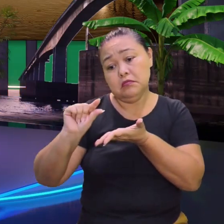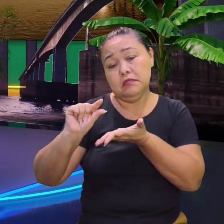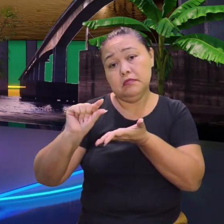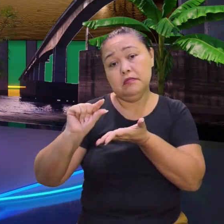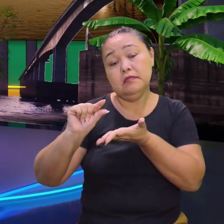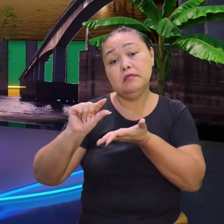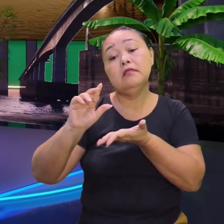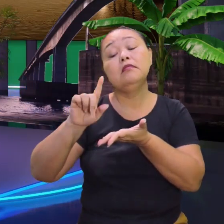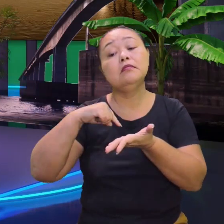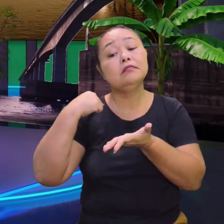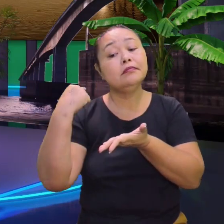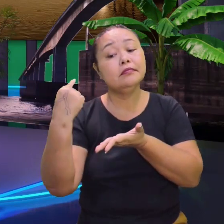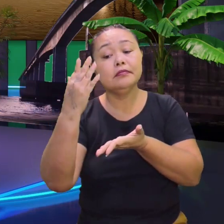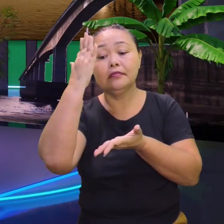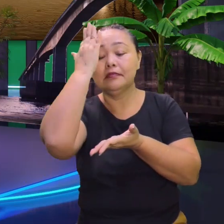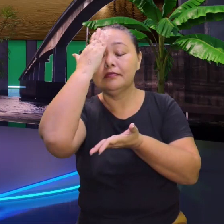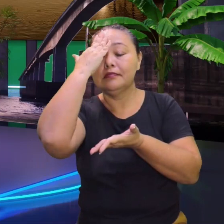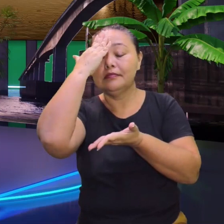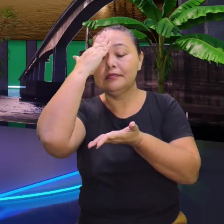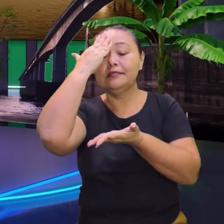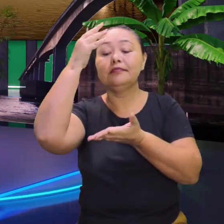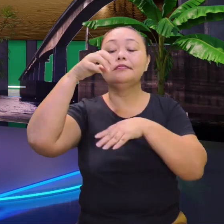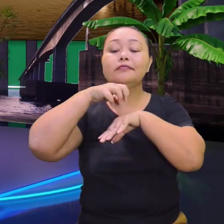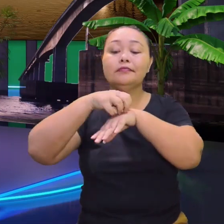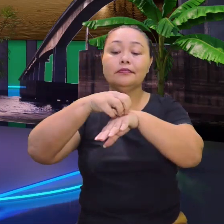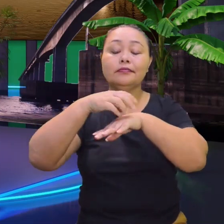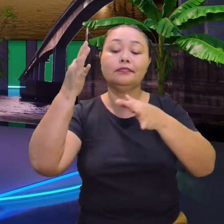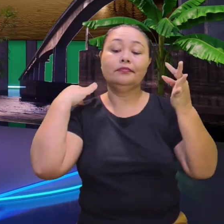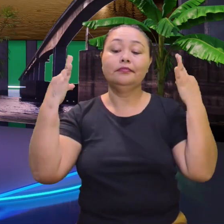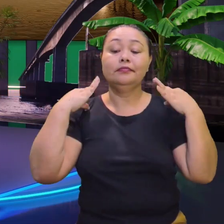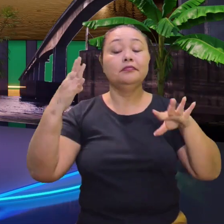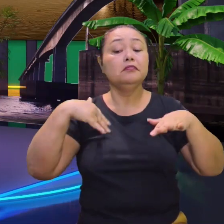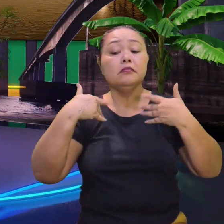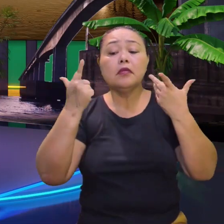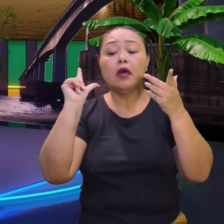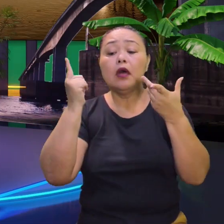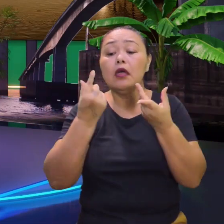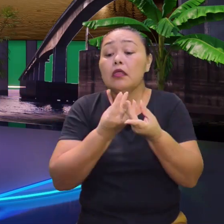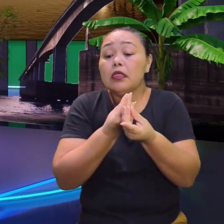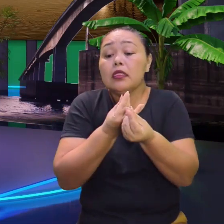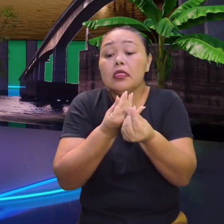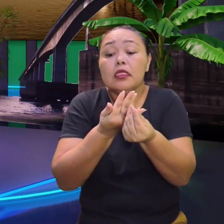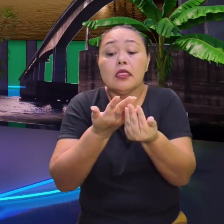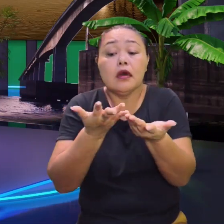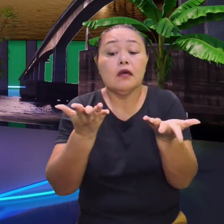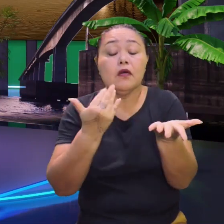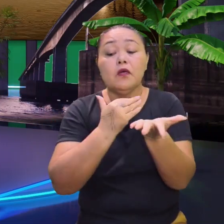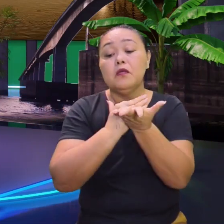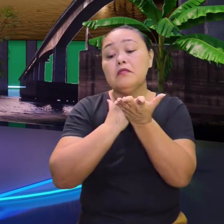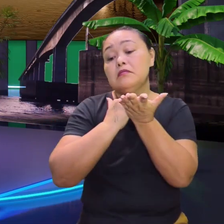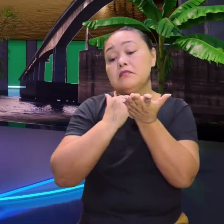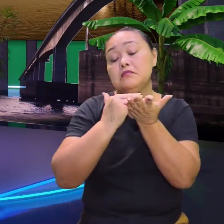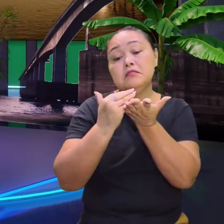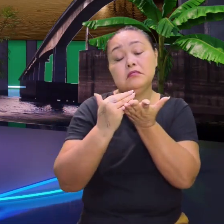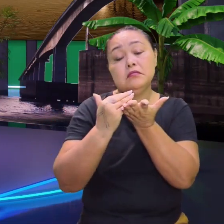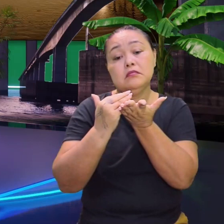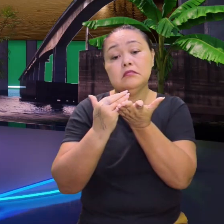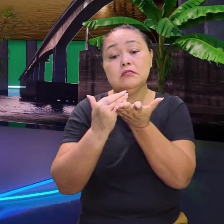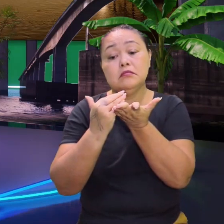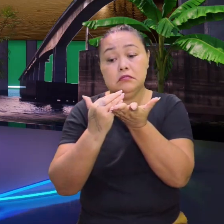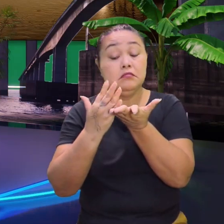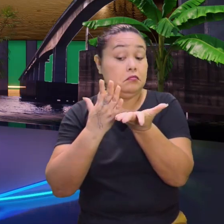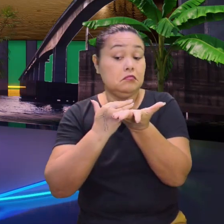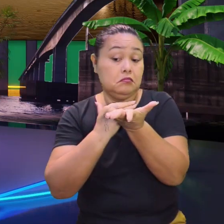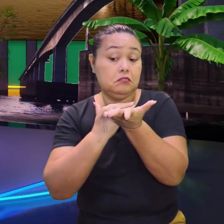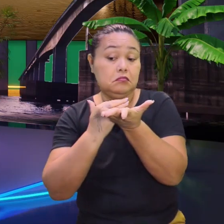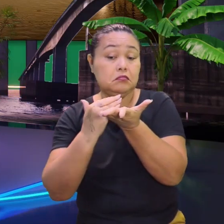turismo, a gente também sabe que o turismo em Rondônia ele é incipiente também. Isso mesmo. A gente já começa deixando essa